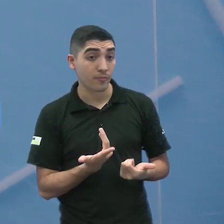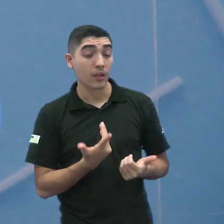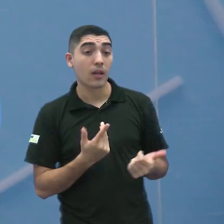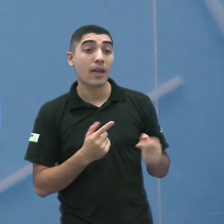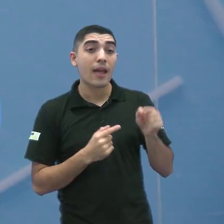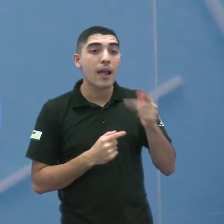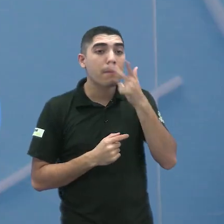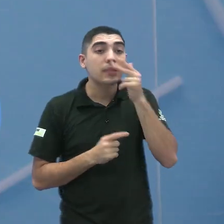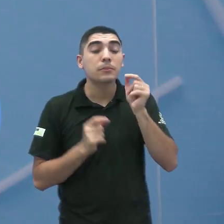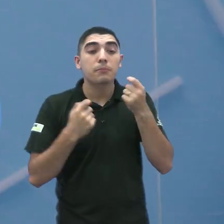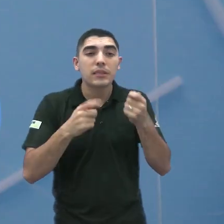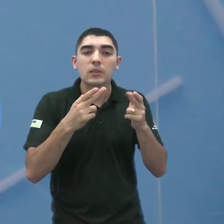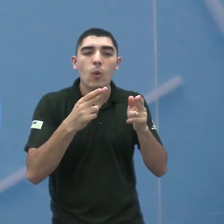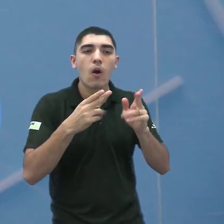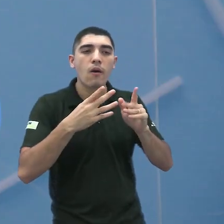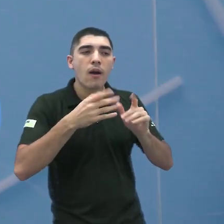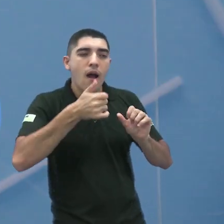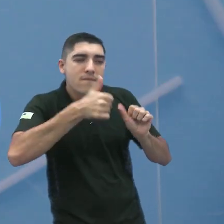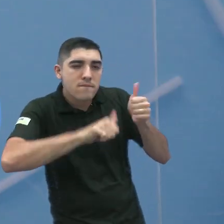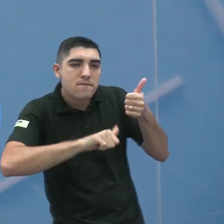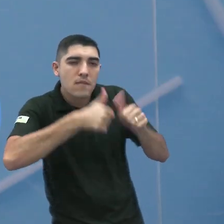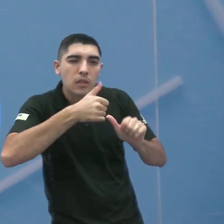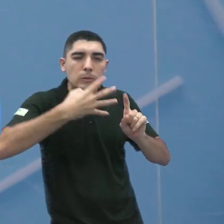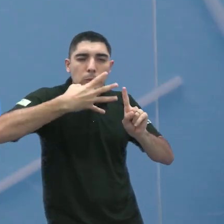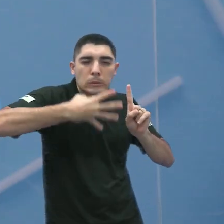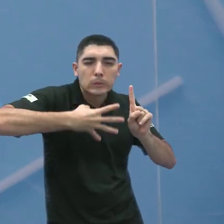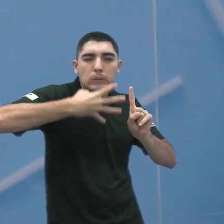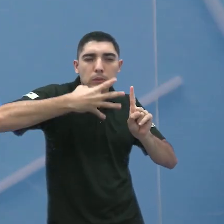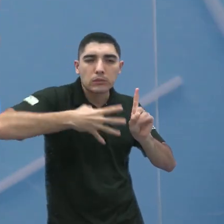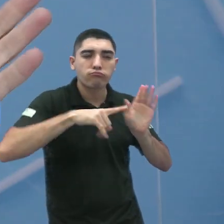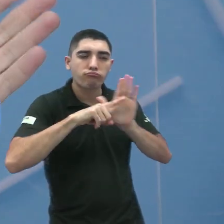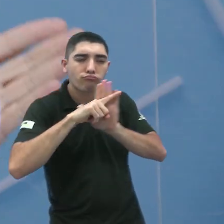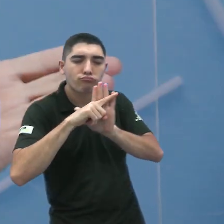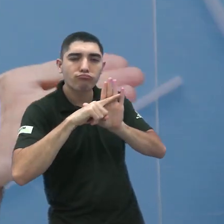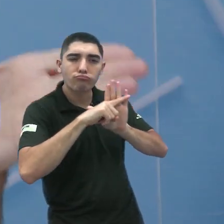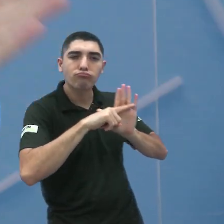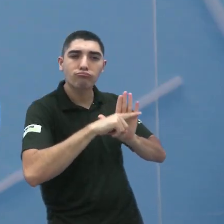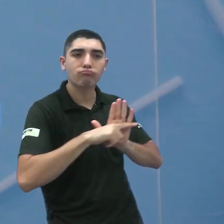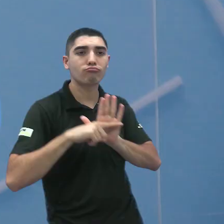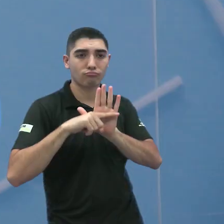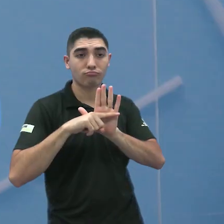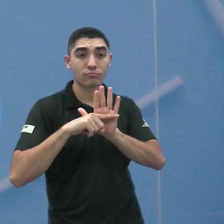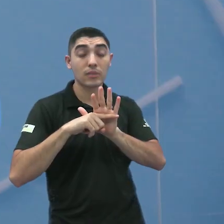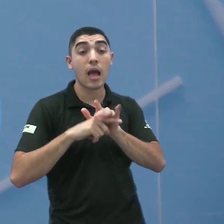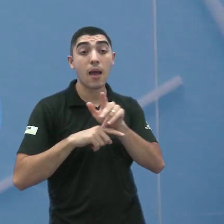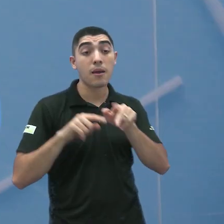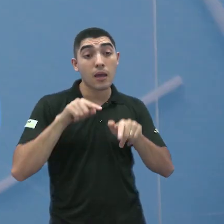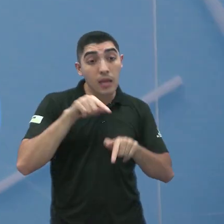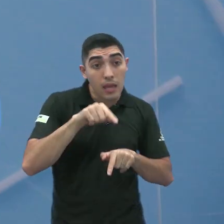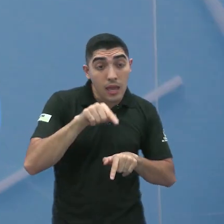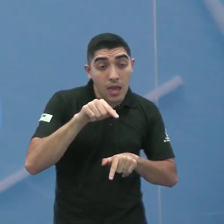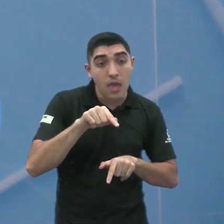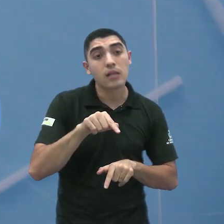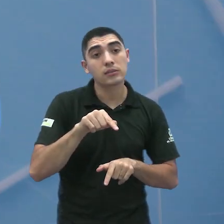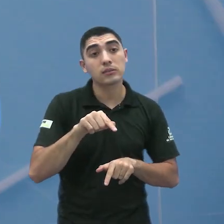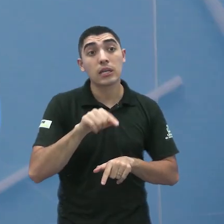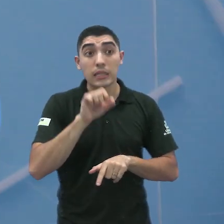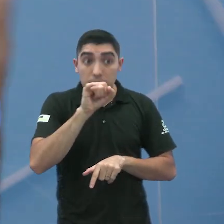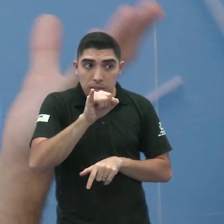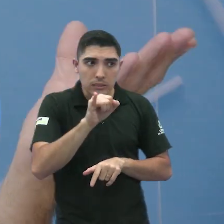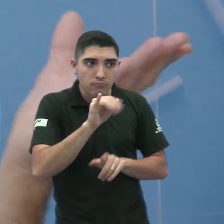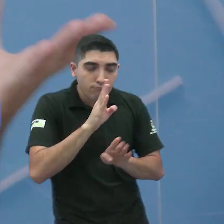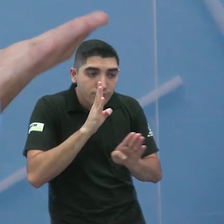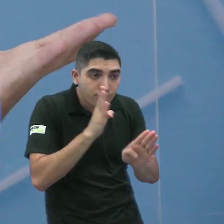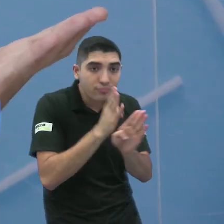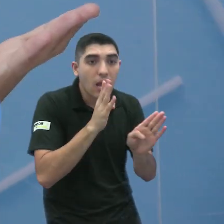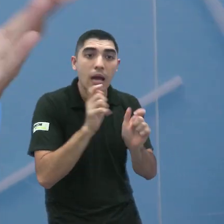de pesquisa, de investigação, que tem que ser bem feito e detalhado, e isso aumenta muito o sucesso ou